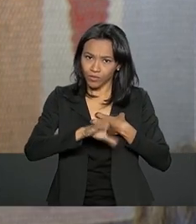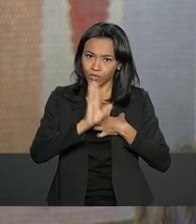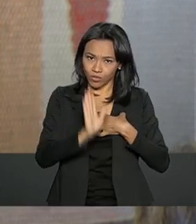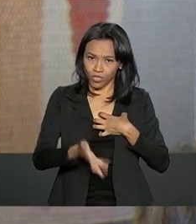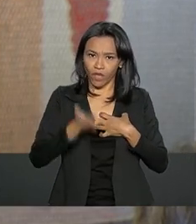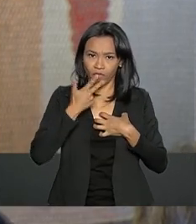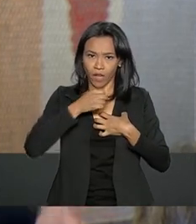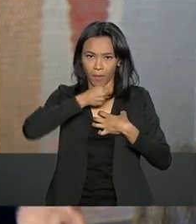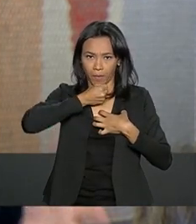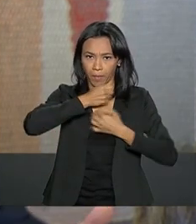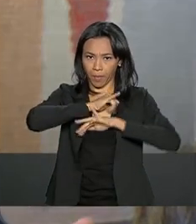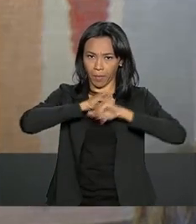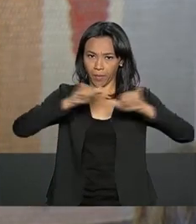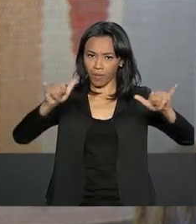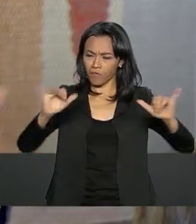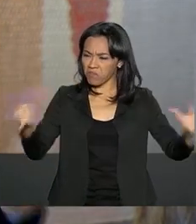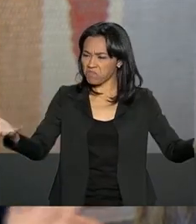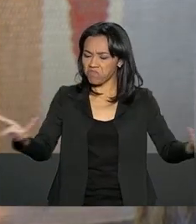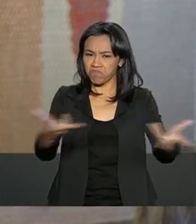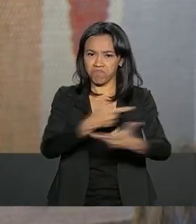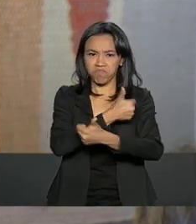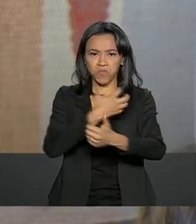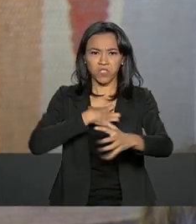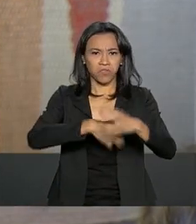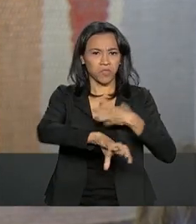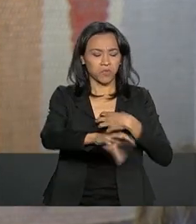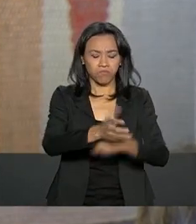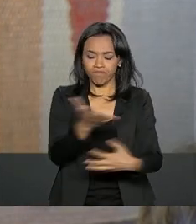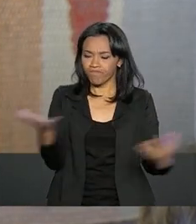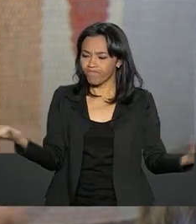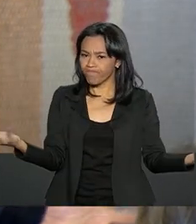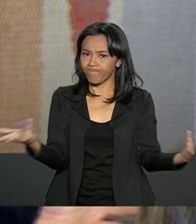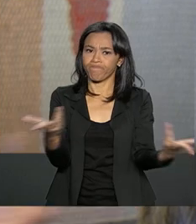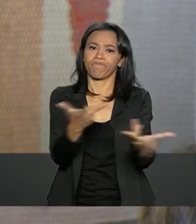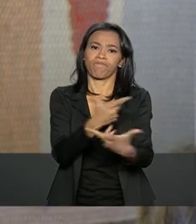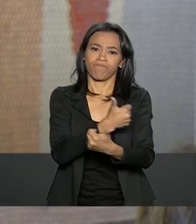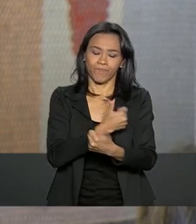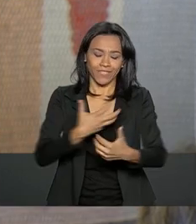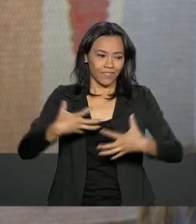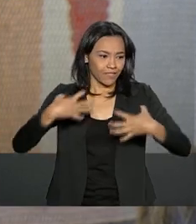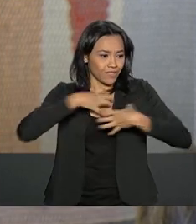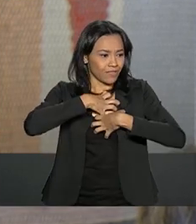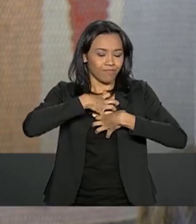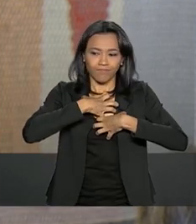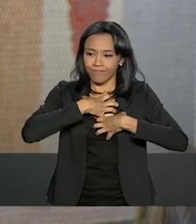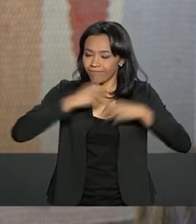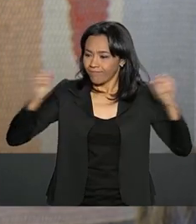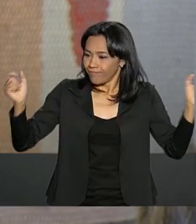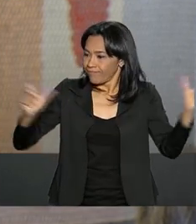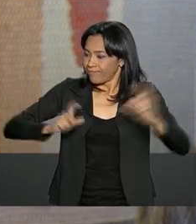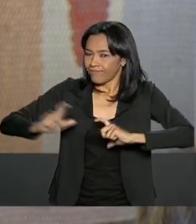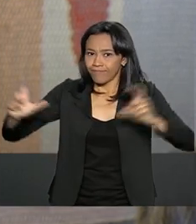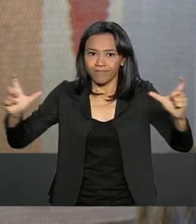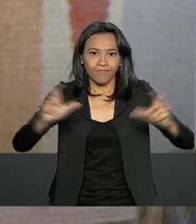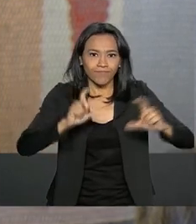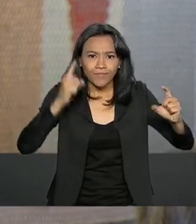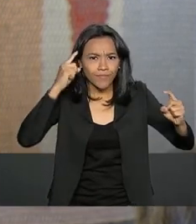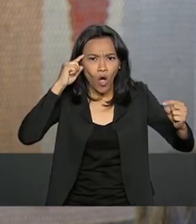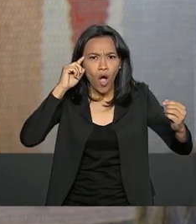coletiva imprensa foi realmente sensacional. Realmente empolgação, entusiasmo, enormes